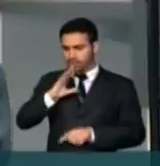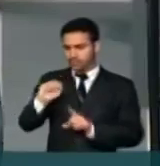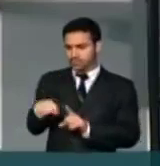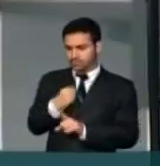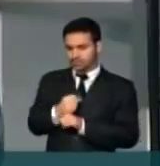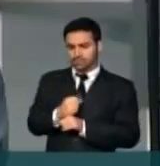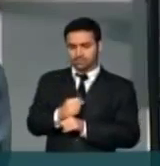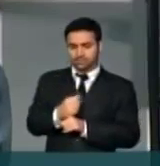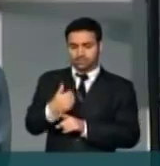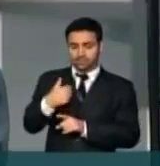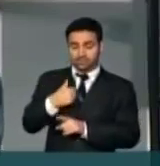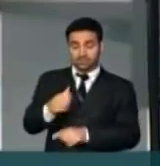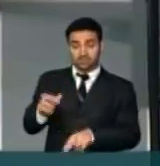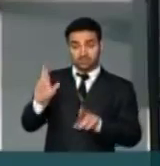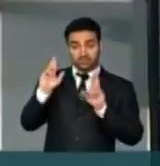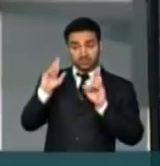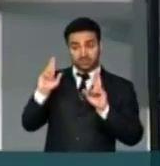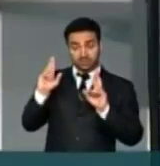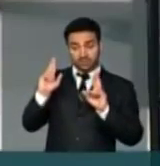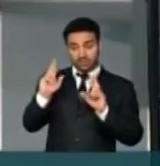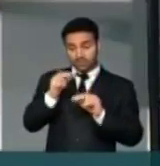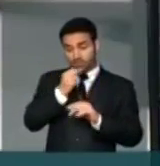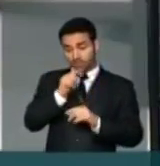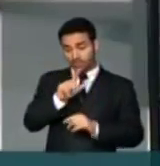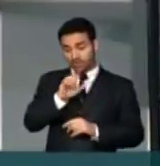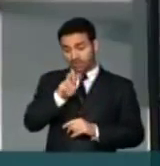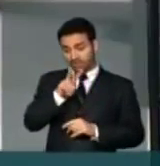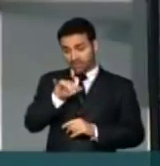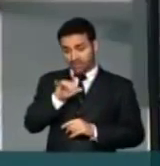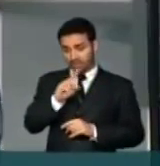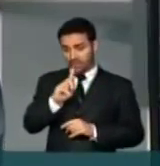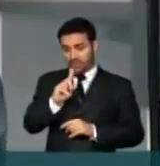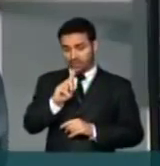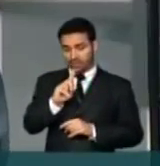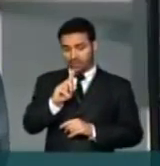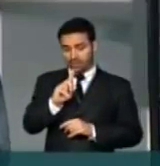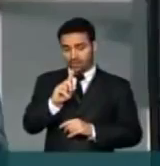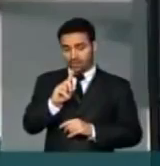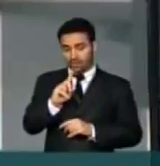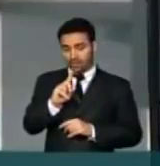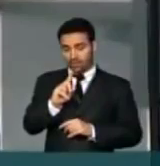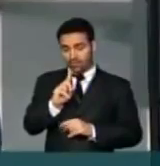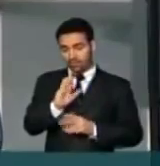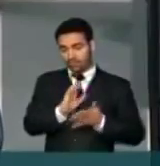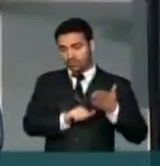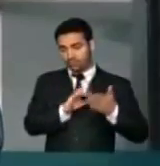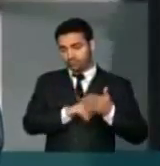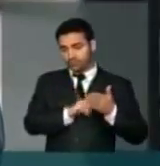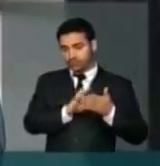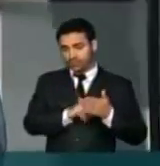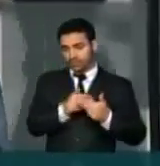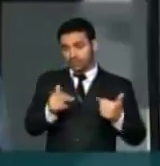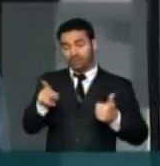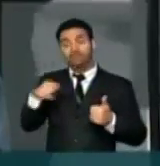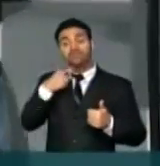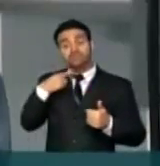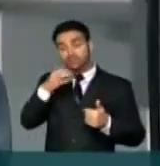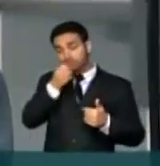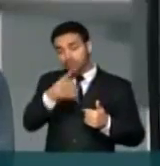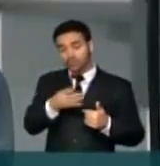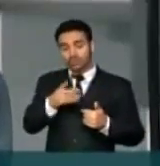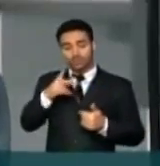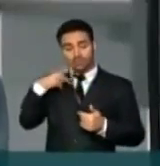que a tesoura do Levi não corte as suas boas intenções e que a gente tenha uma política pública de educação